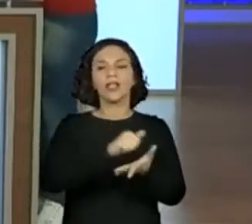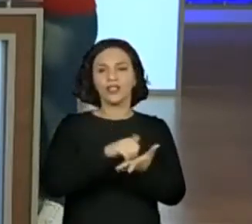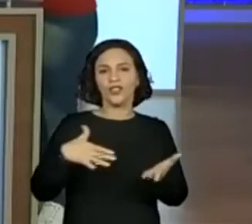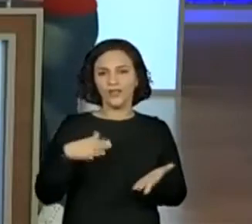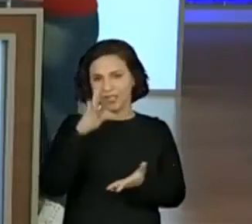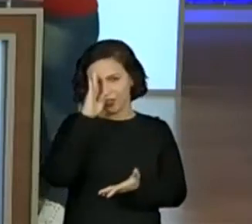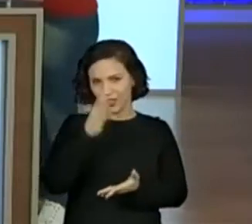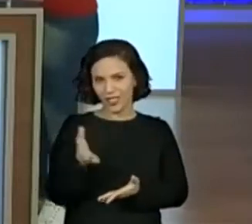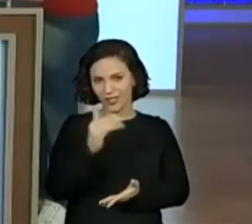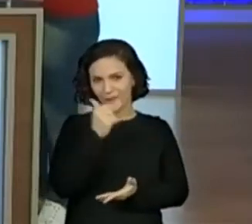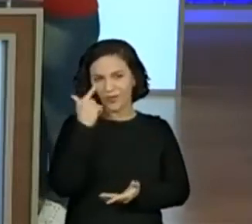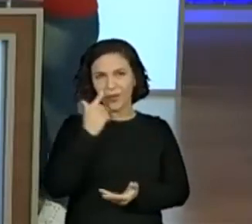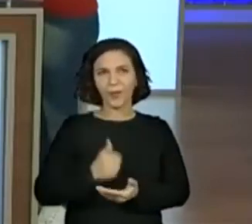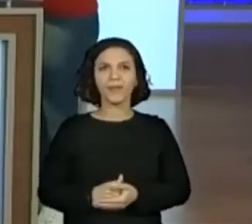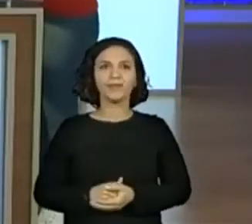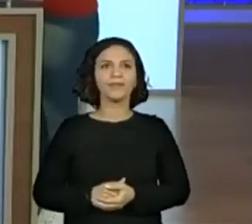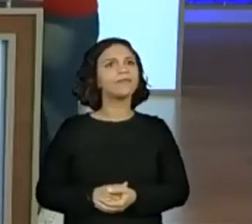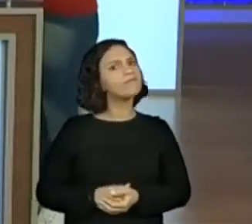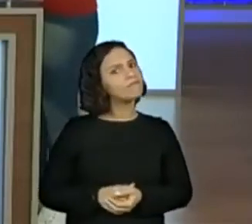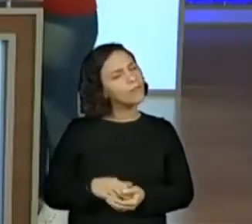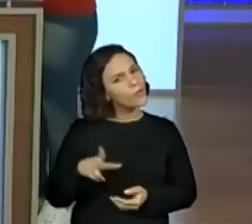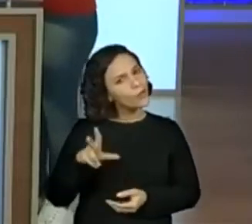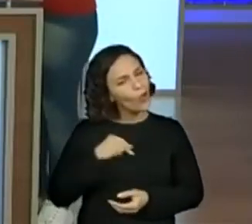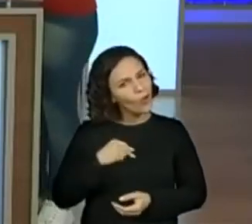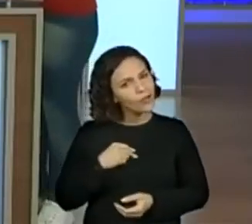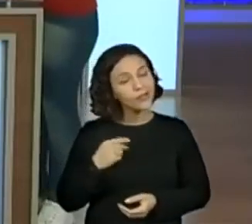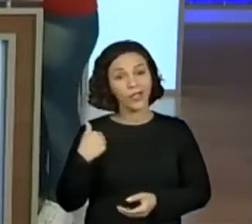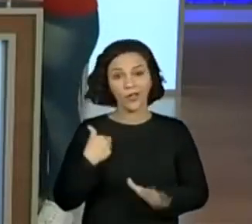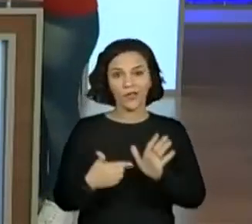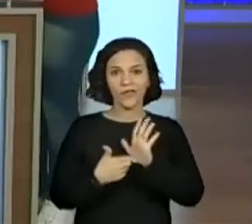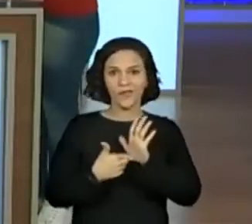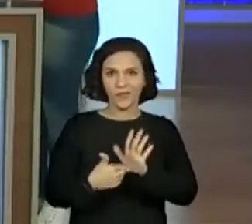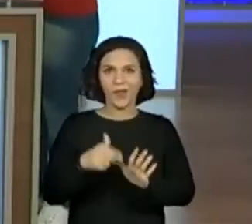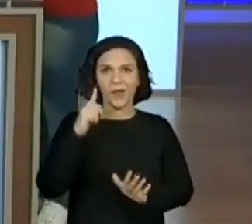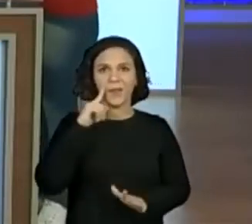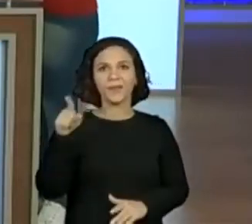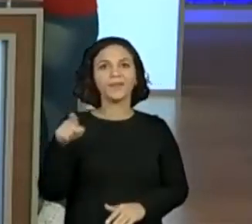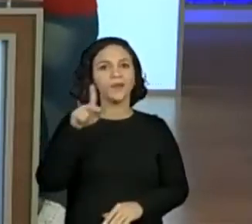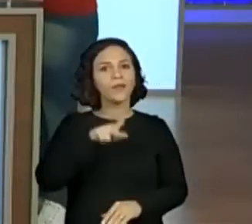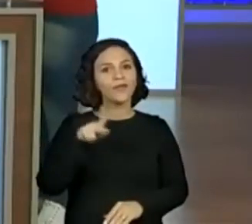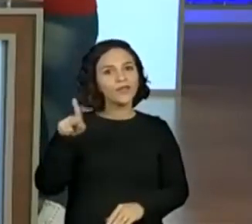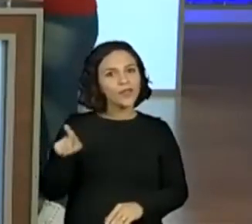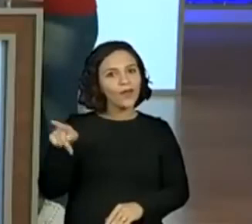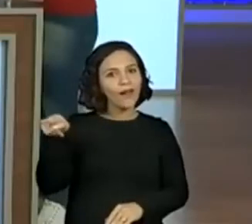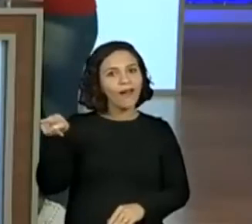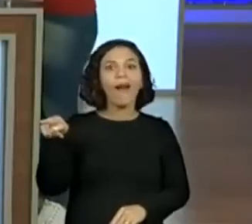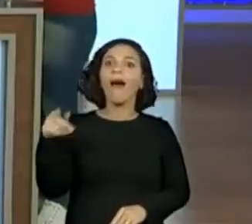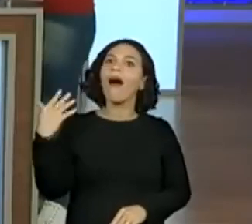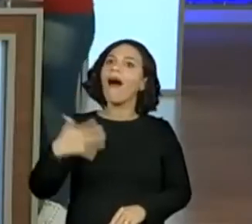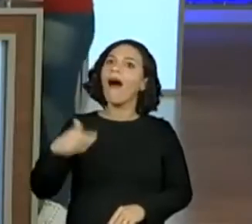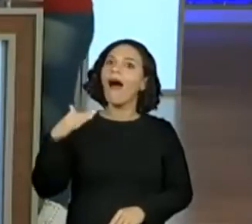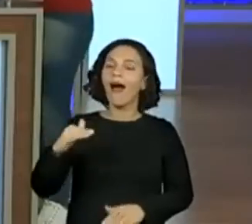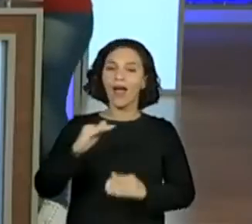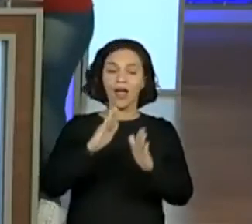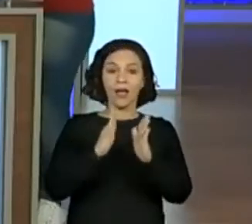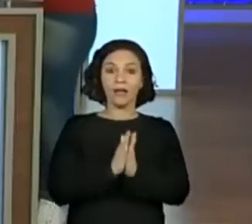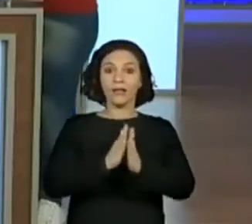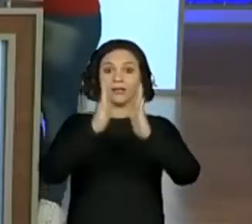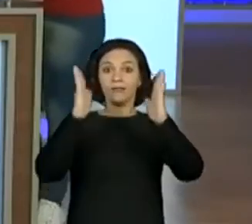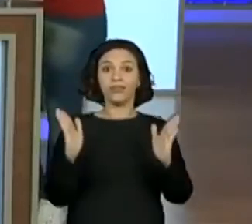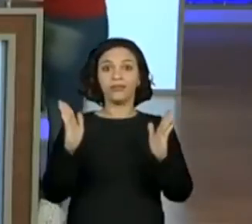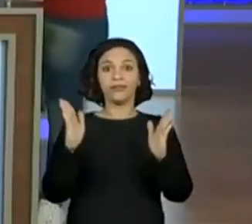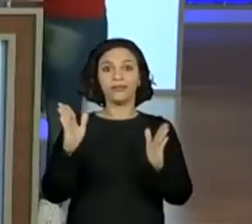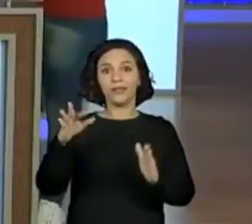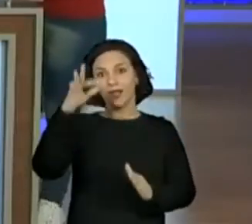atividades? Sim, vamos sim. Nossa, e olha, eu vou mostrar para vocês aqui, a professora Joyce vai mostrar, que surgiu uma calculadora gigante, olha que o